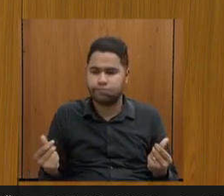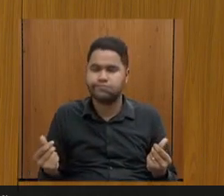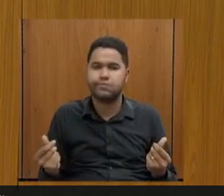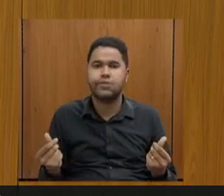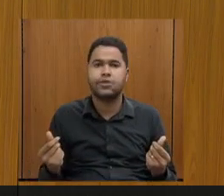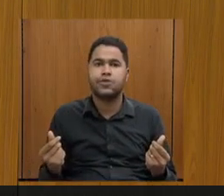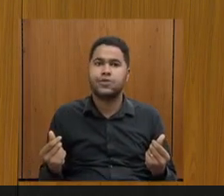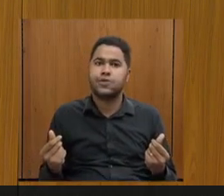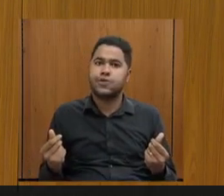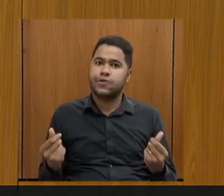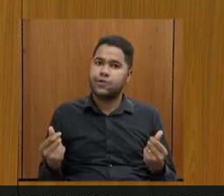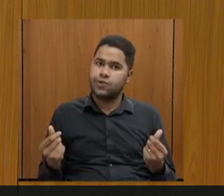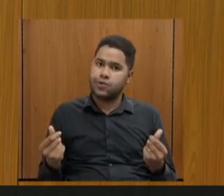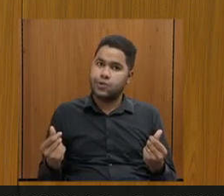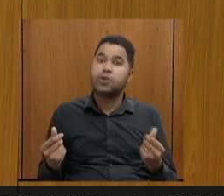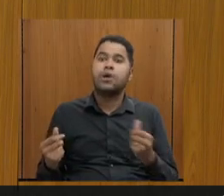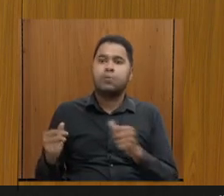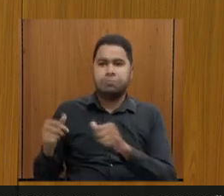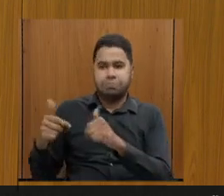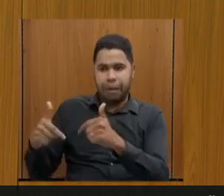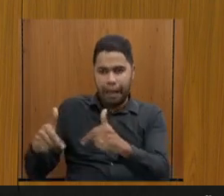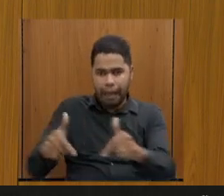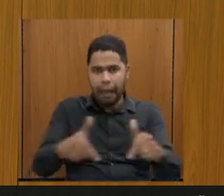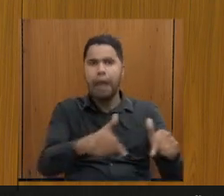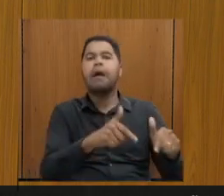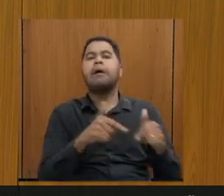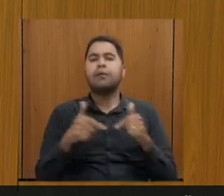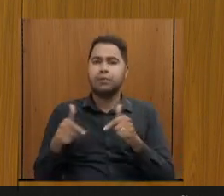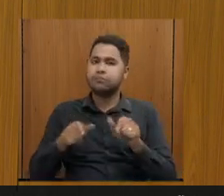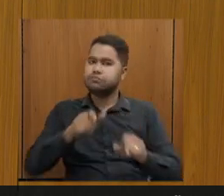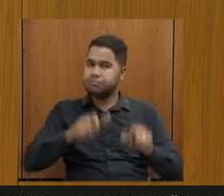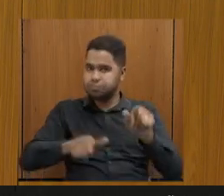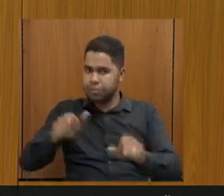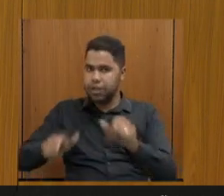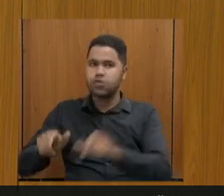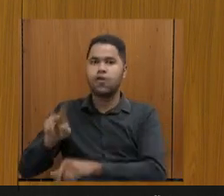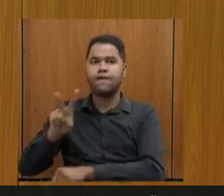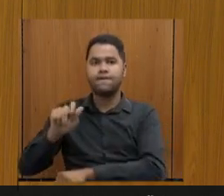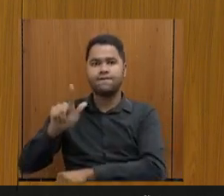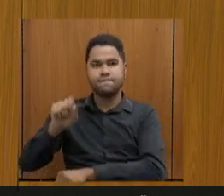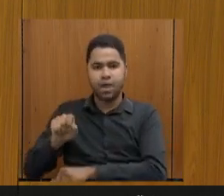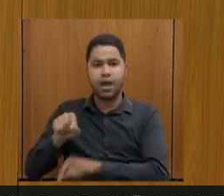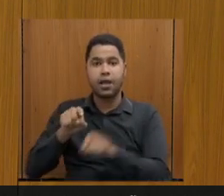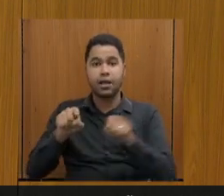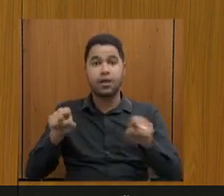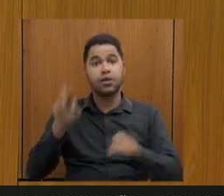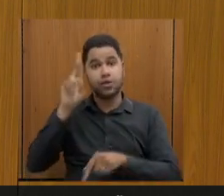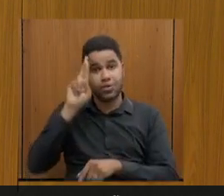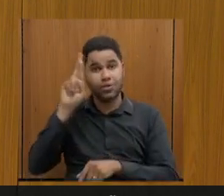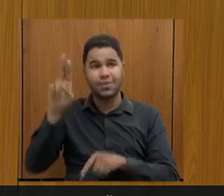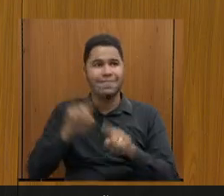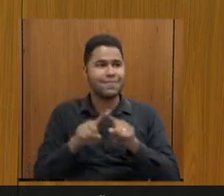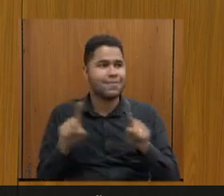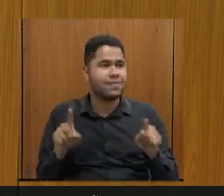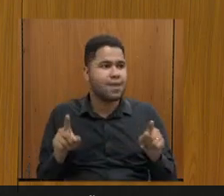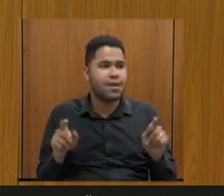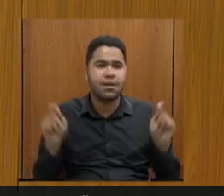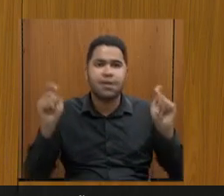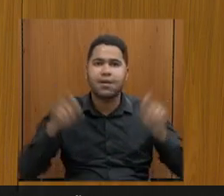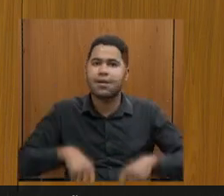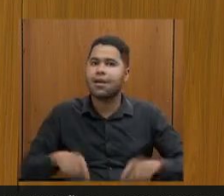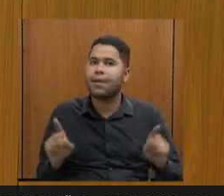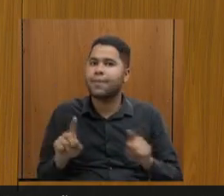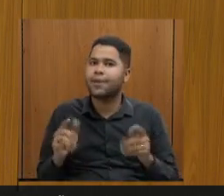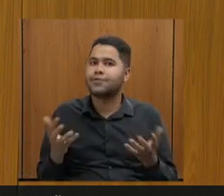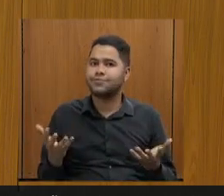gerou ali e muitos empregos também a Cemig de pessoas que às vezes o diretor mas não tinha capacidade